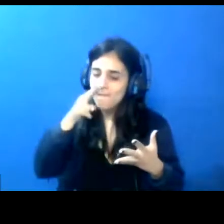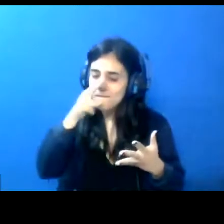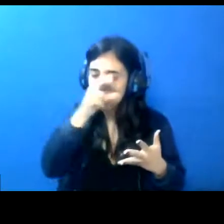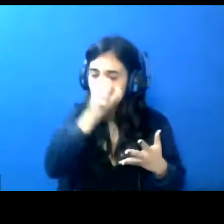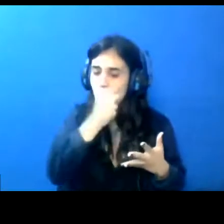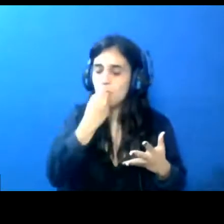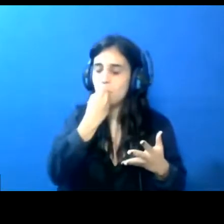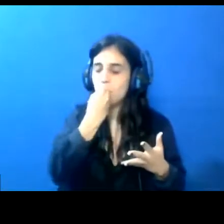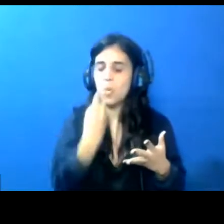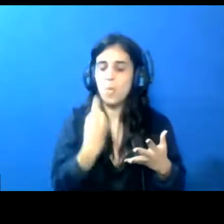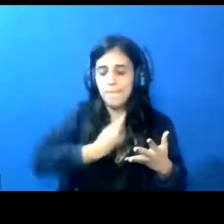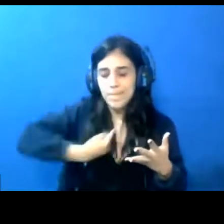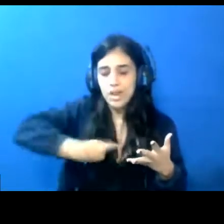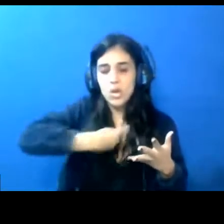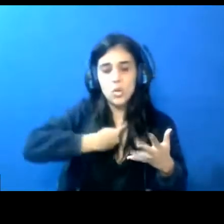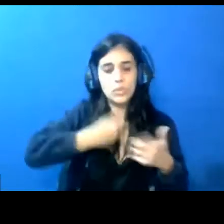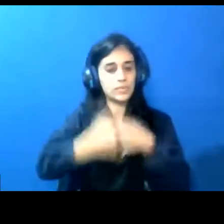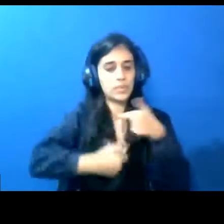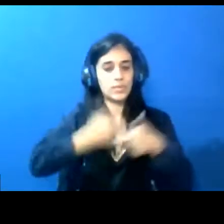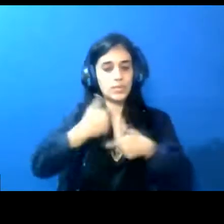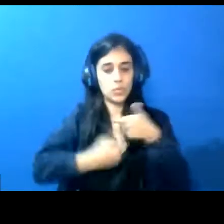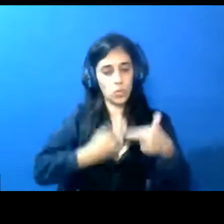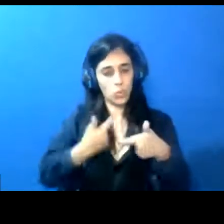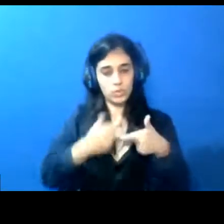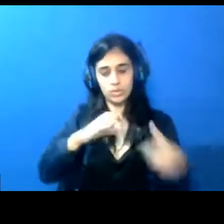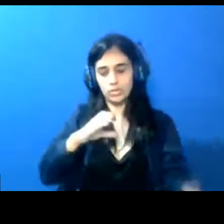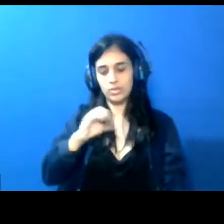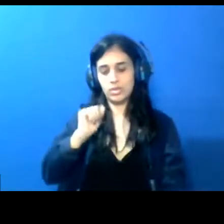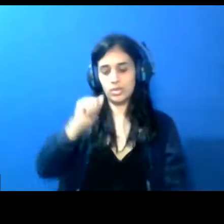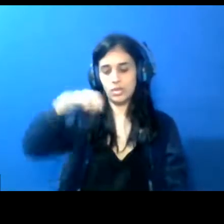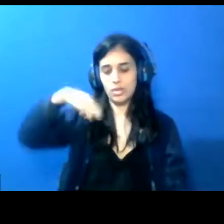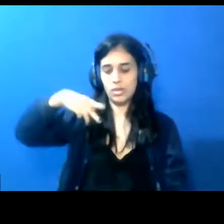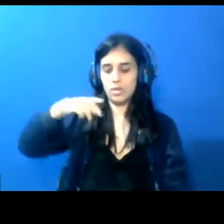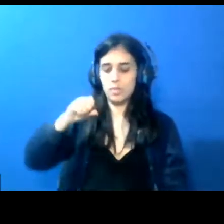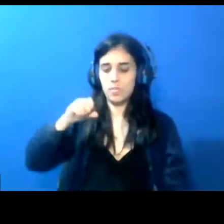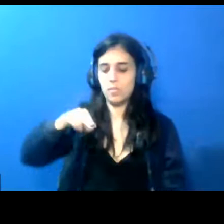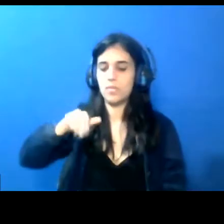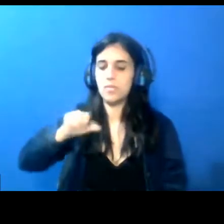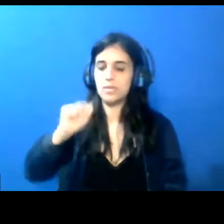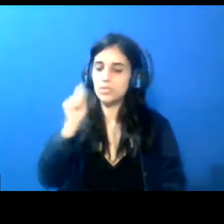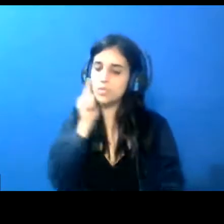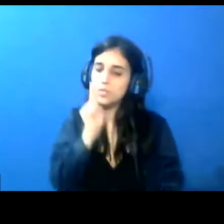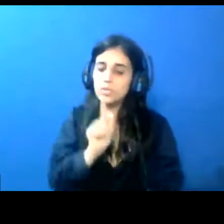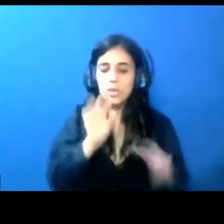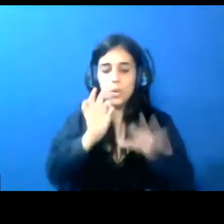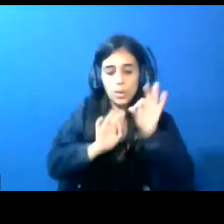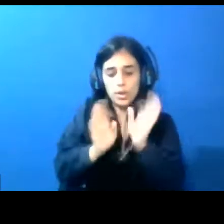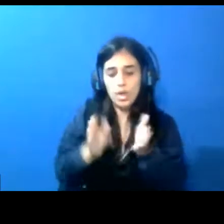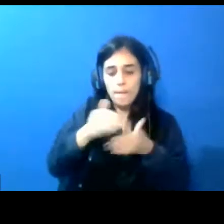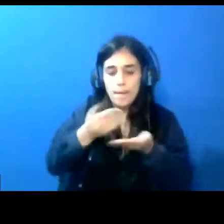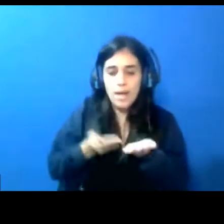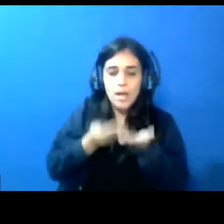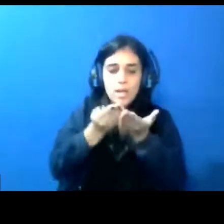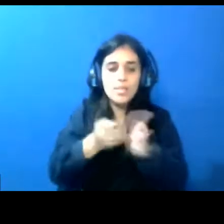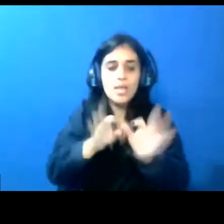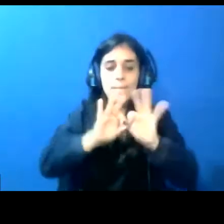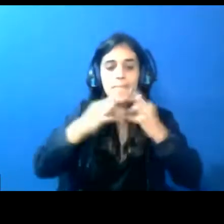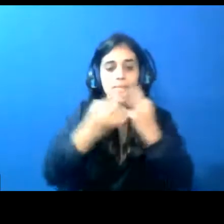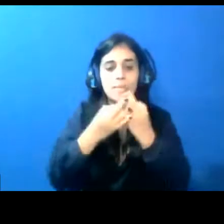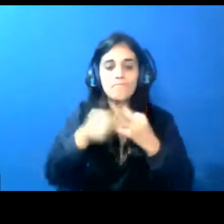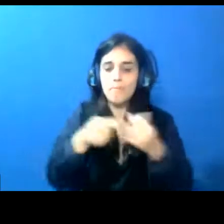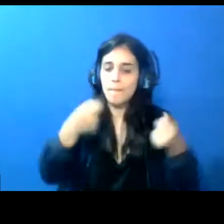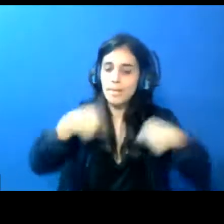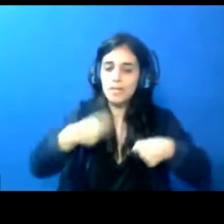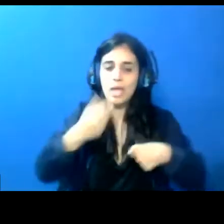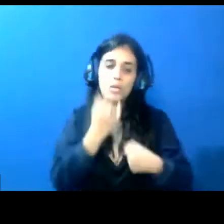para nós, camponeses, conseguir, então, levar esses alimentos para outras famílias que estavam necessitando naquele momento. Então, foi uma ajuda